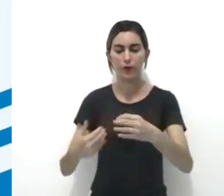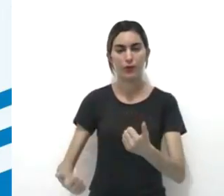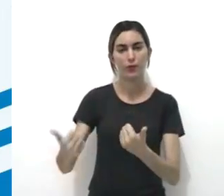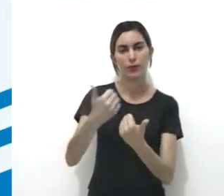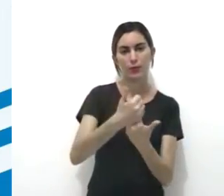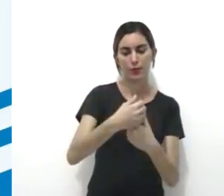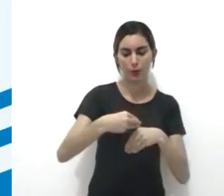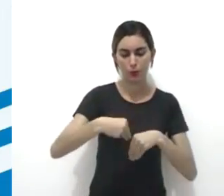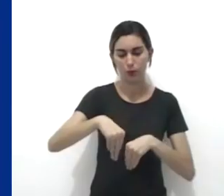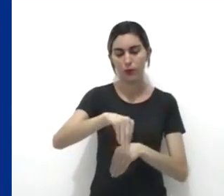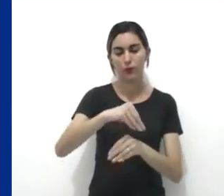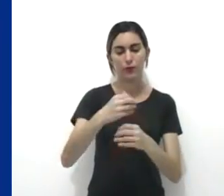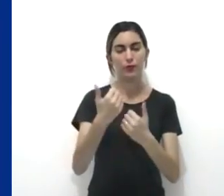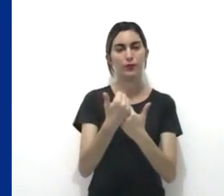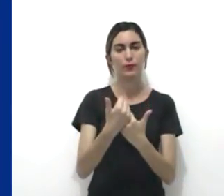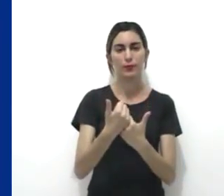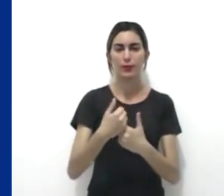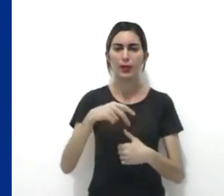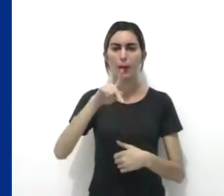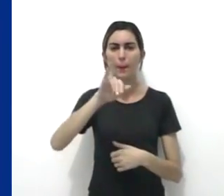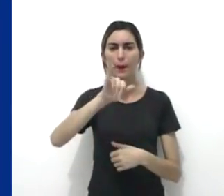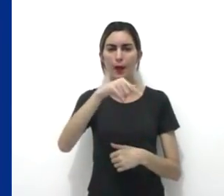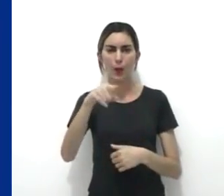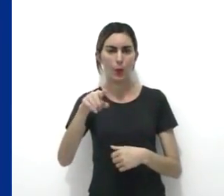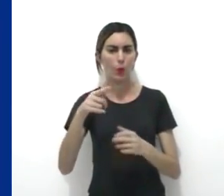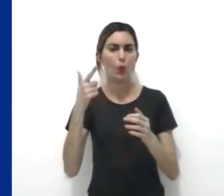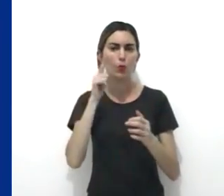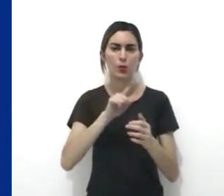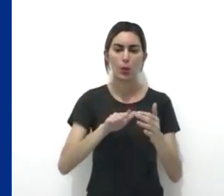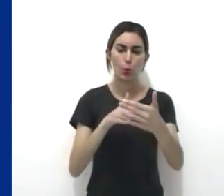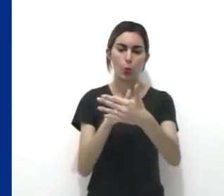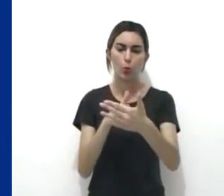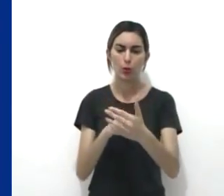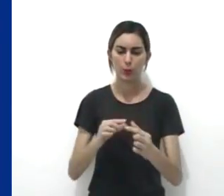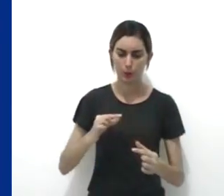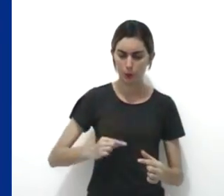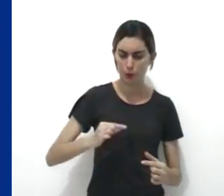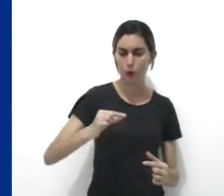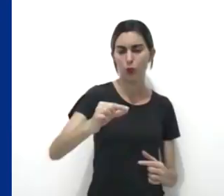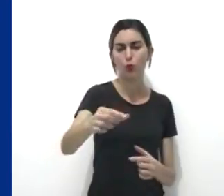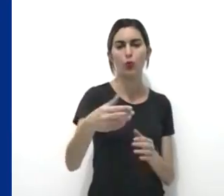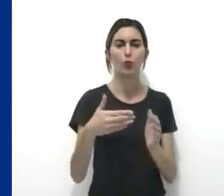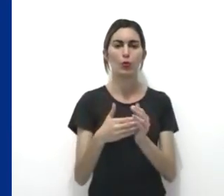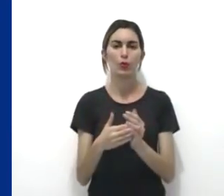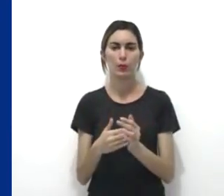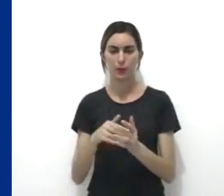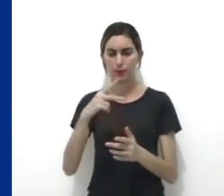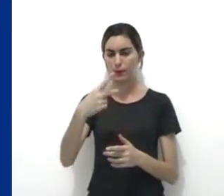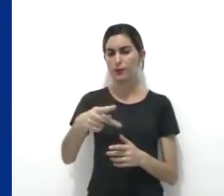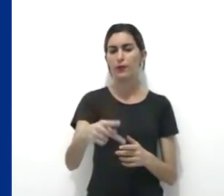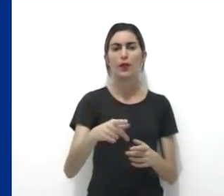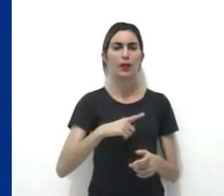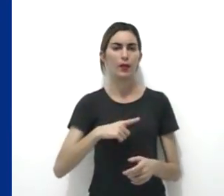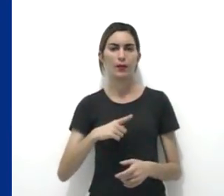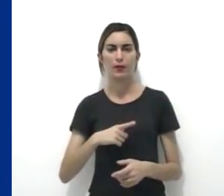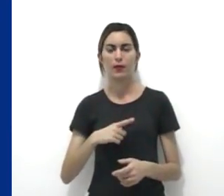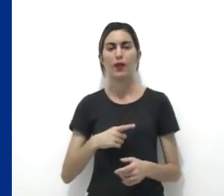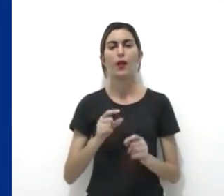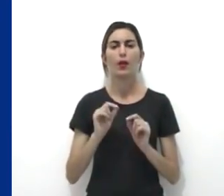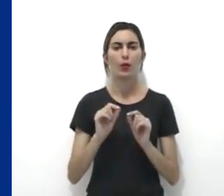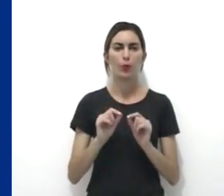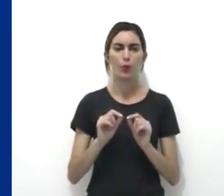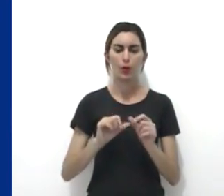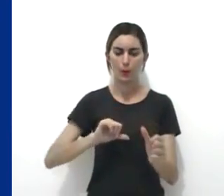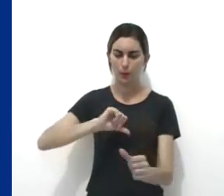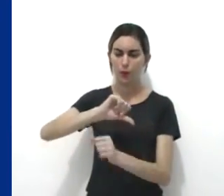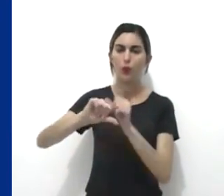peça que ele capturou. Caso um peão consiga chegar na última casa do seu adversário, o mesmo terá a